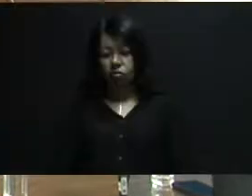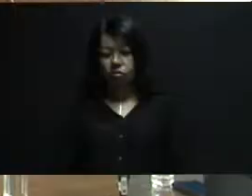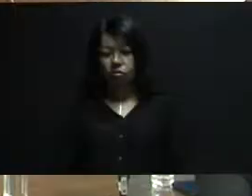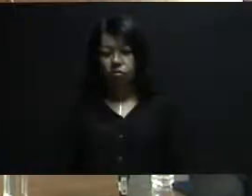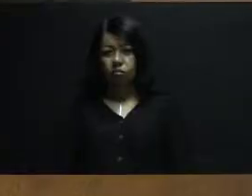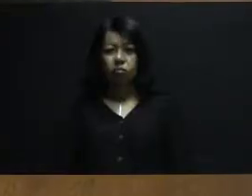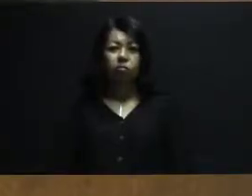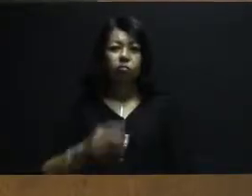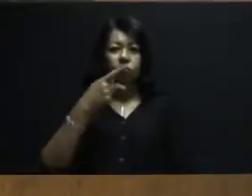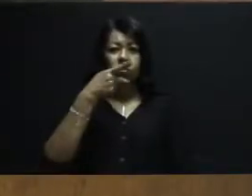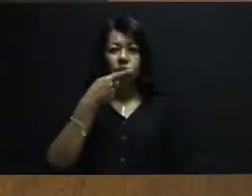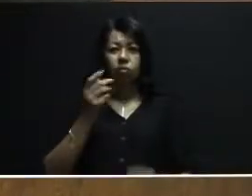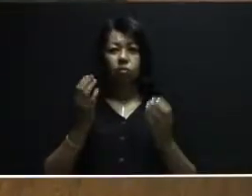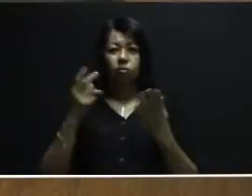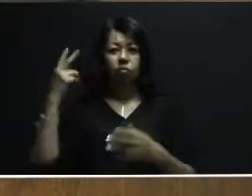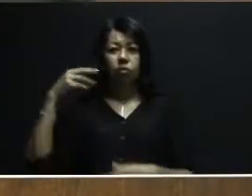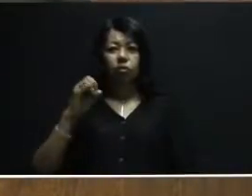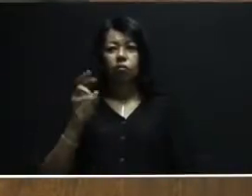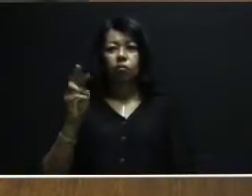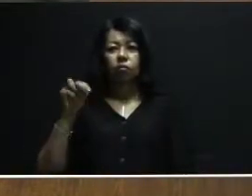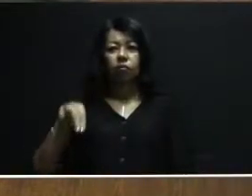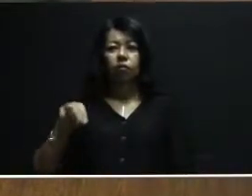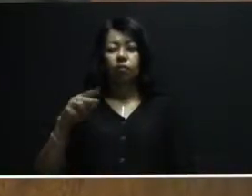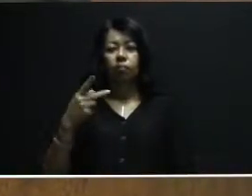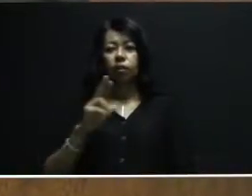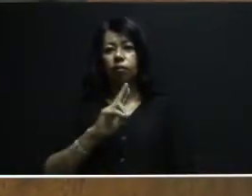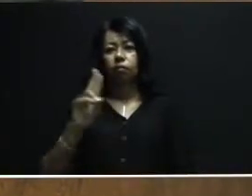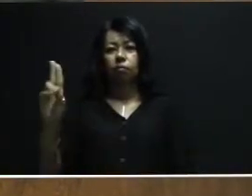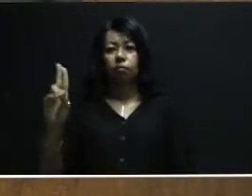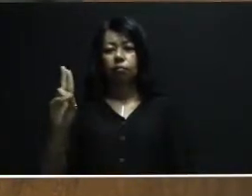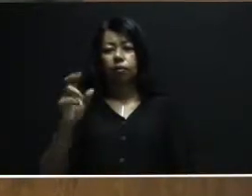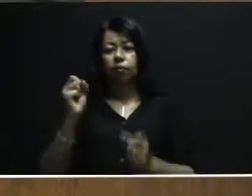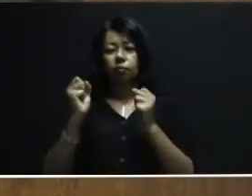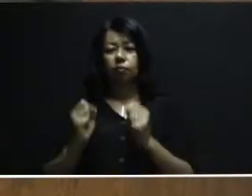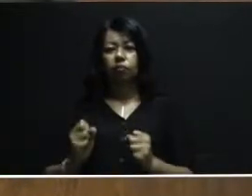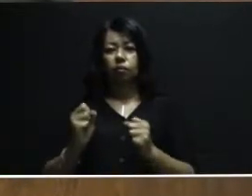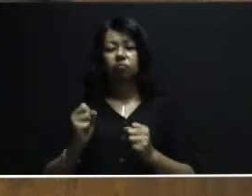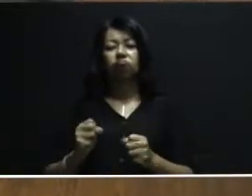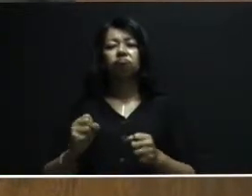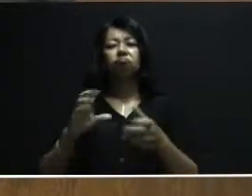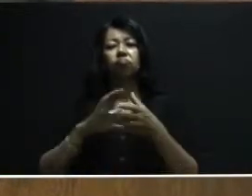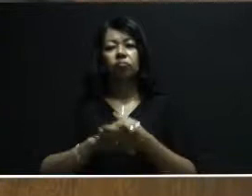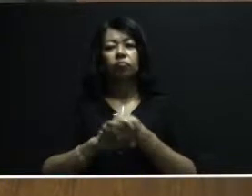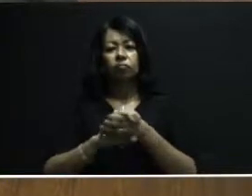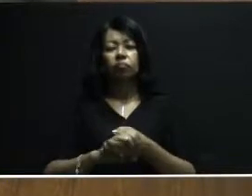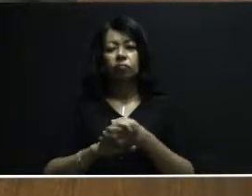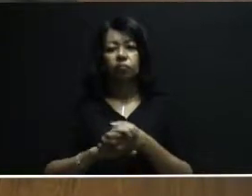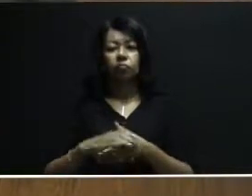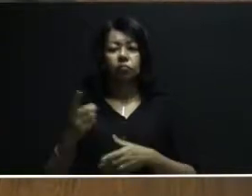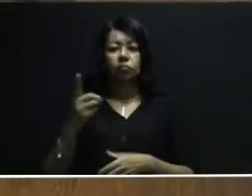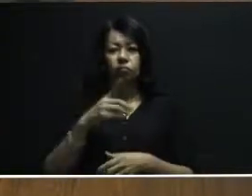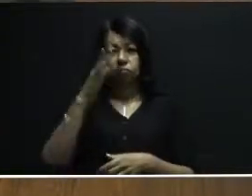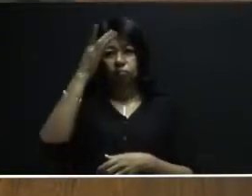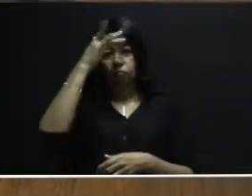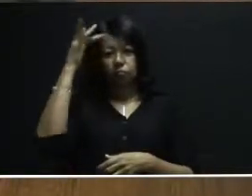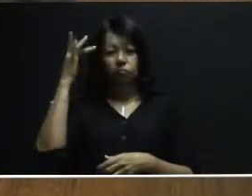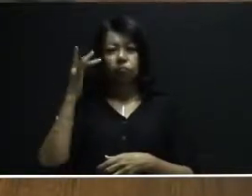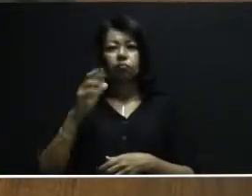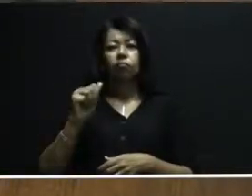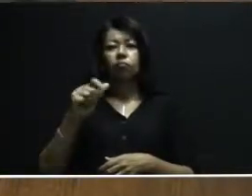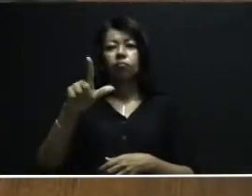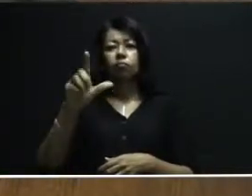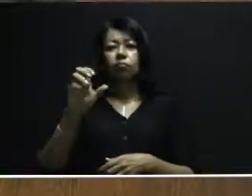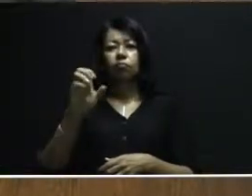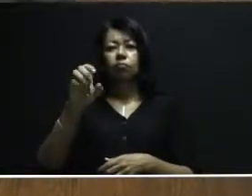Concedo a palavra ao vereador Ivan Delbrando para, em nome deste poder, proceder à saudação ao orador oficial dessa solenidade, senhor